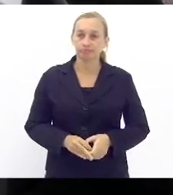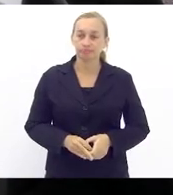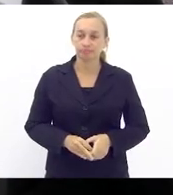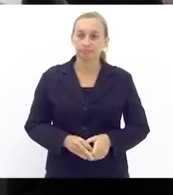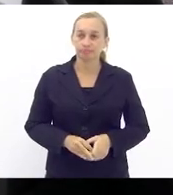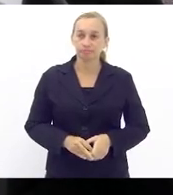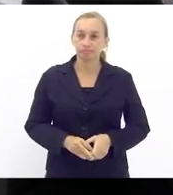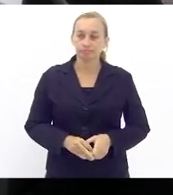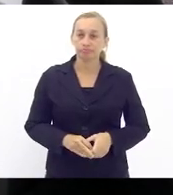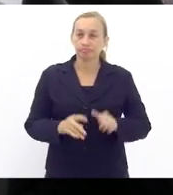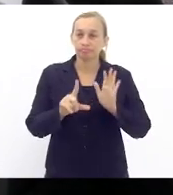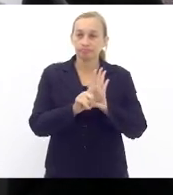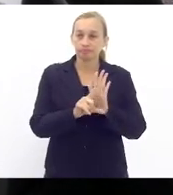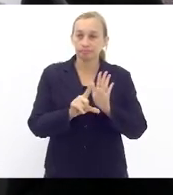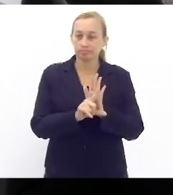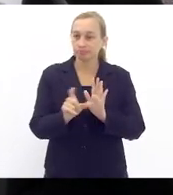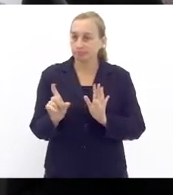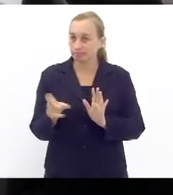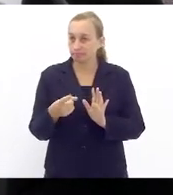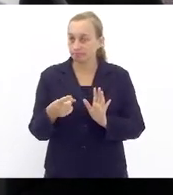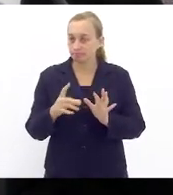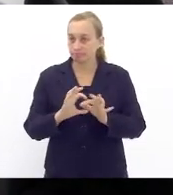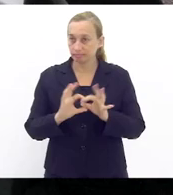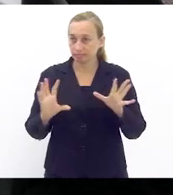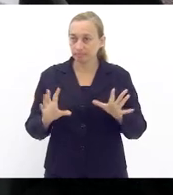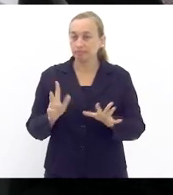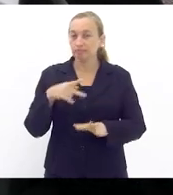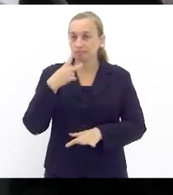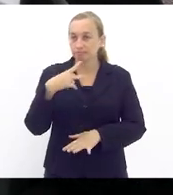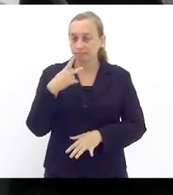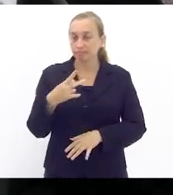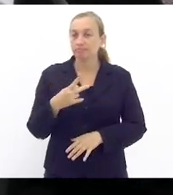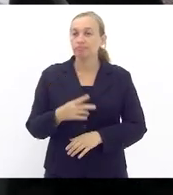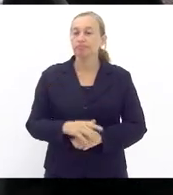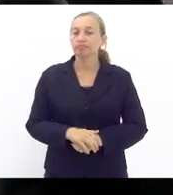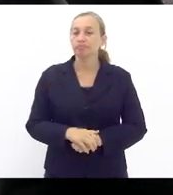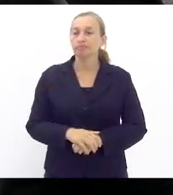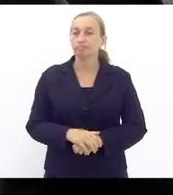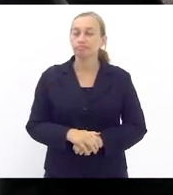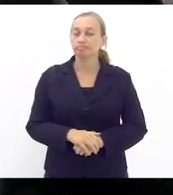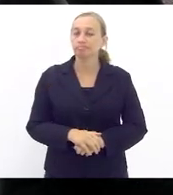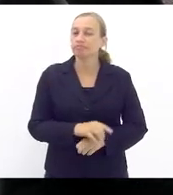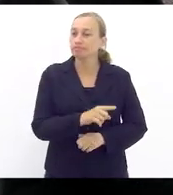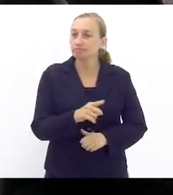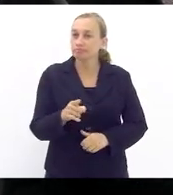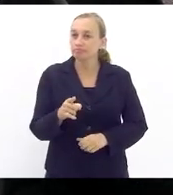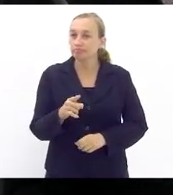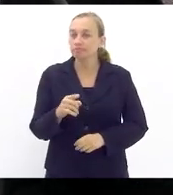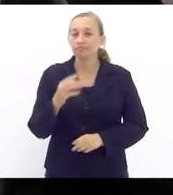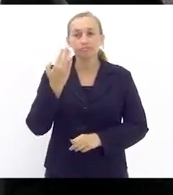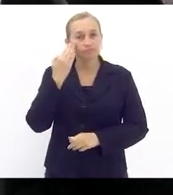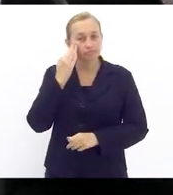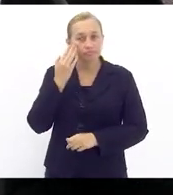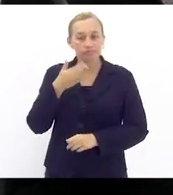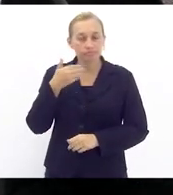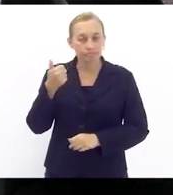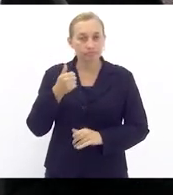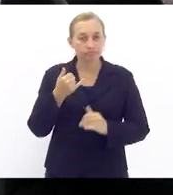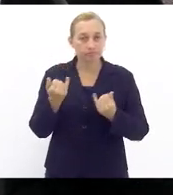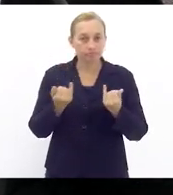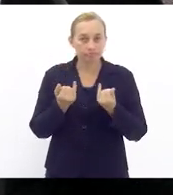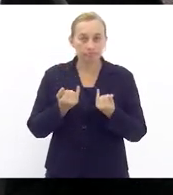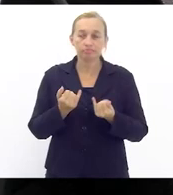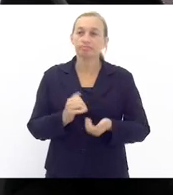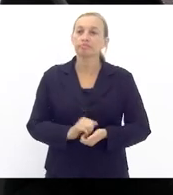sobre sobre a lei do passe livre que em algum momento foi falado sobre ela só para vocês municiarem vocês de informação